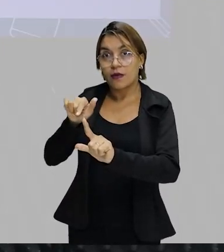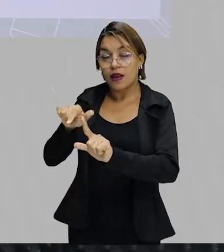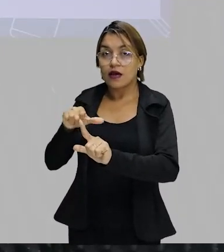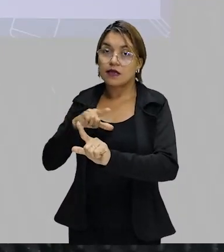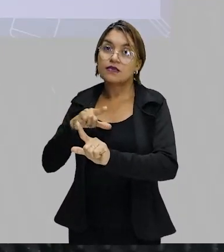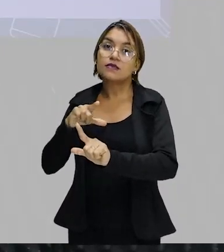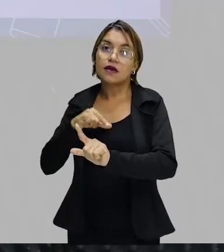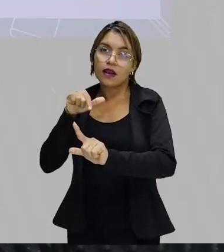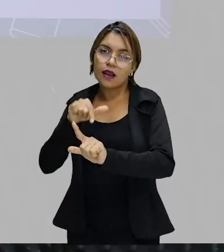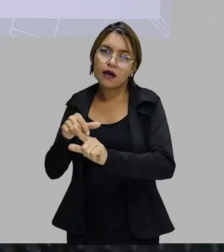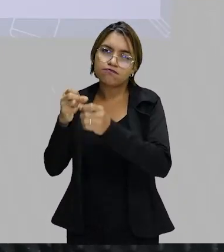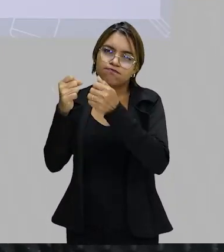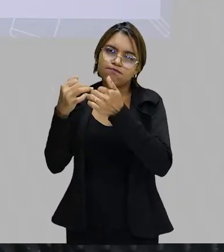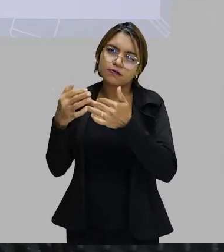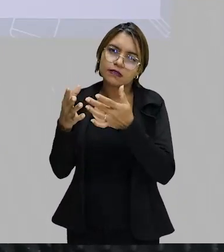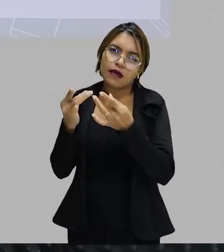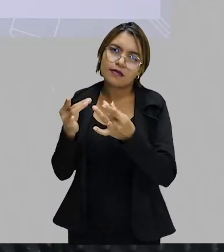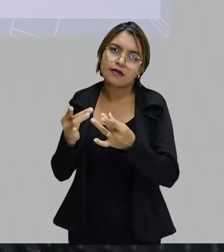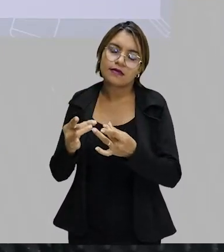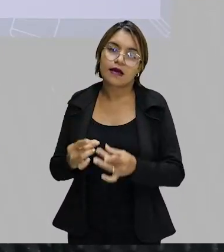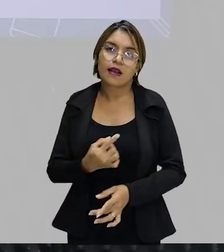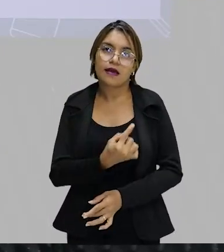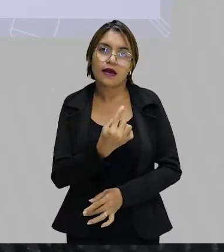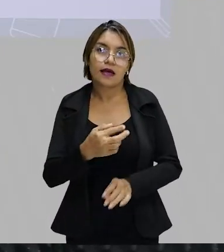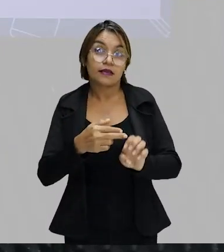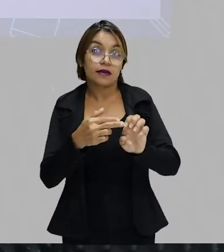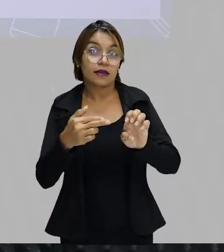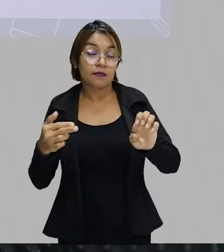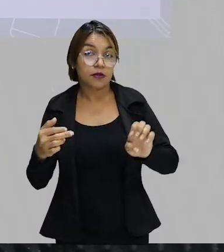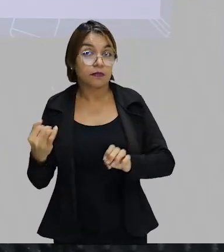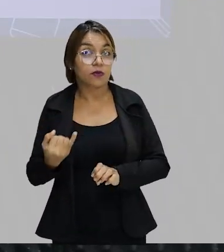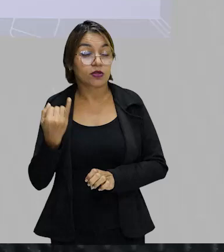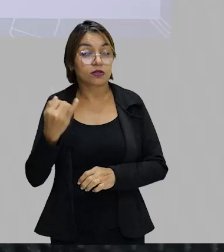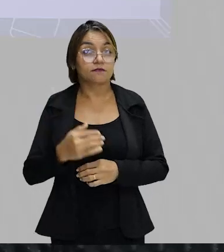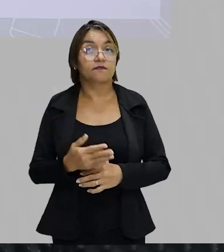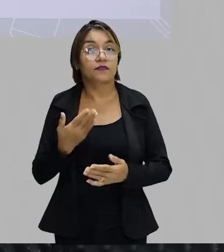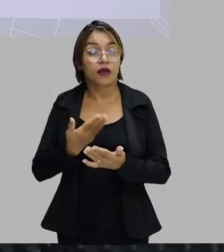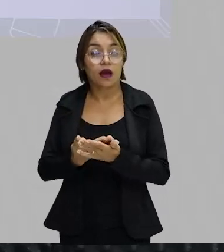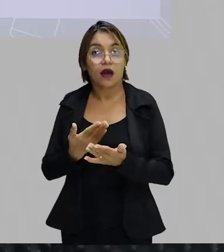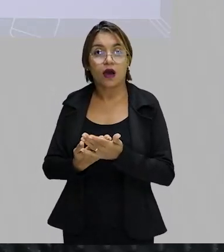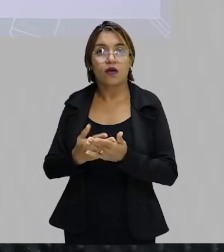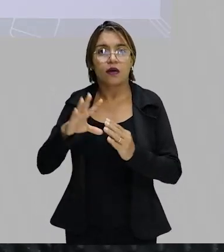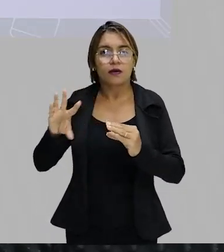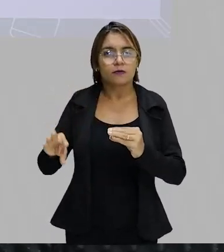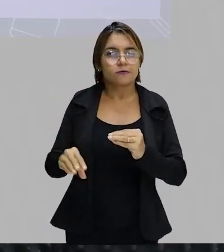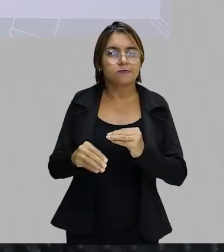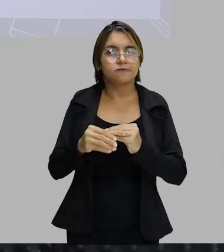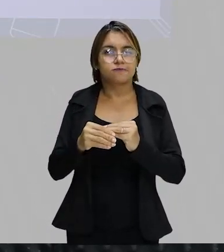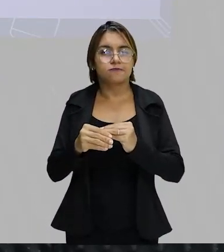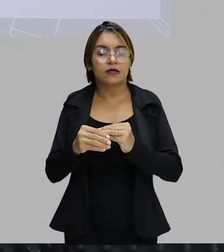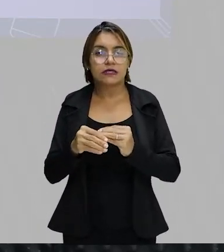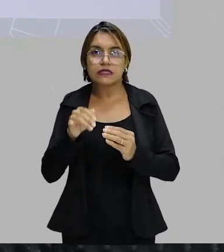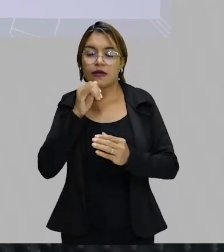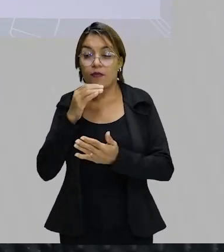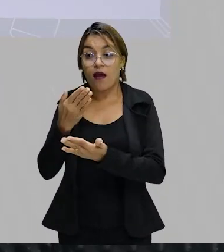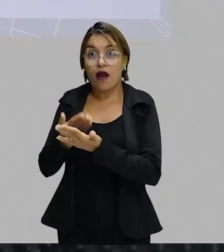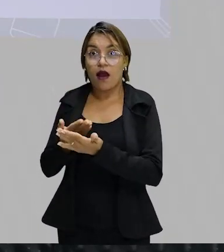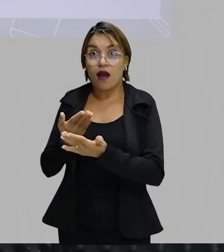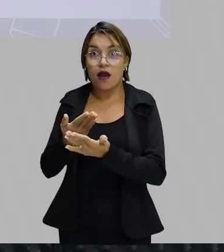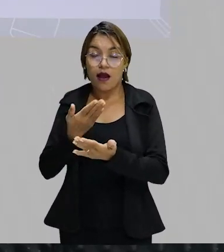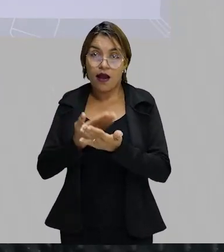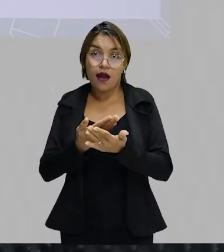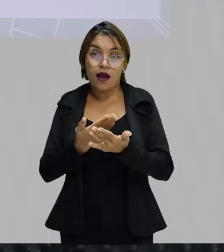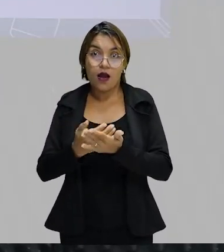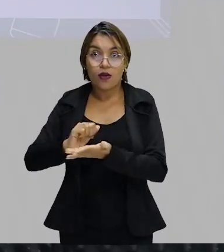falando, explicando e expondo cada elemento deste. Então, a aula vai sendo complementada pelo exercício, tá? Aqui